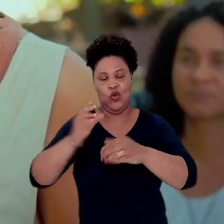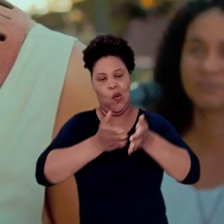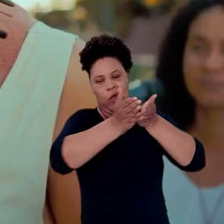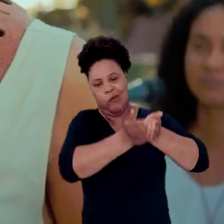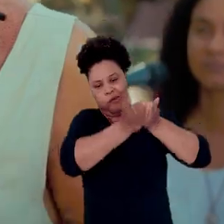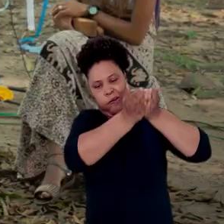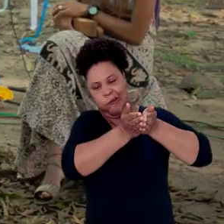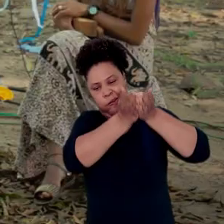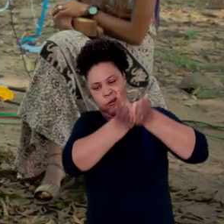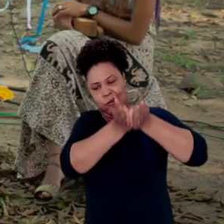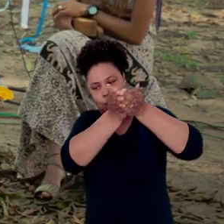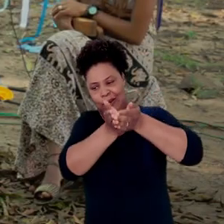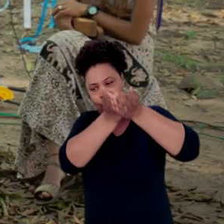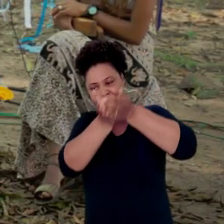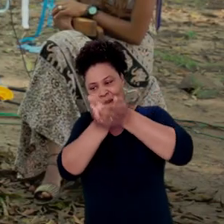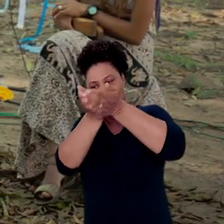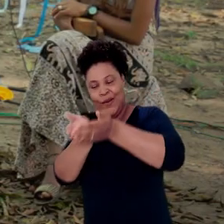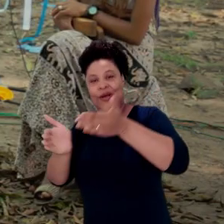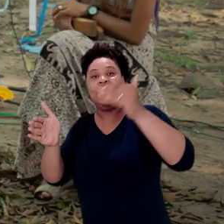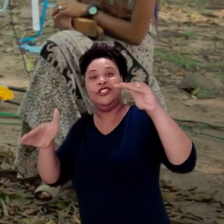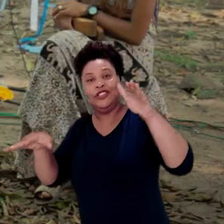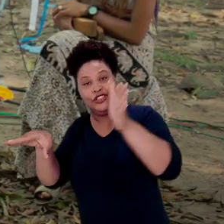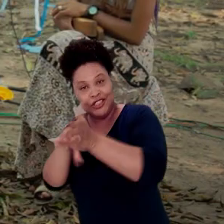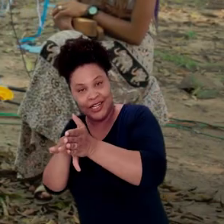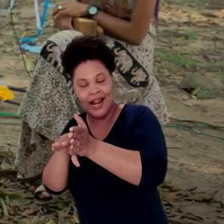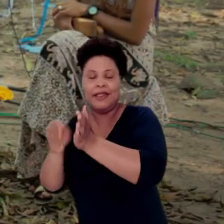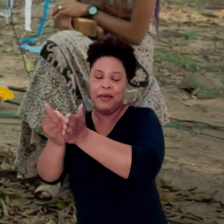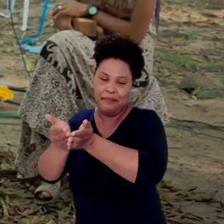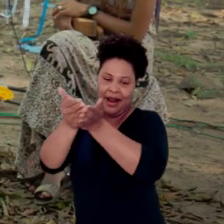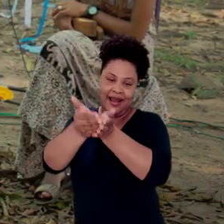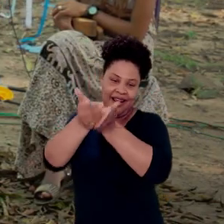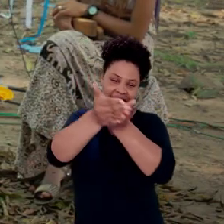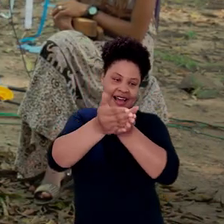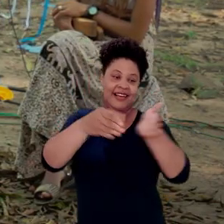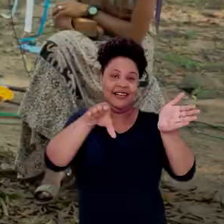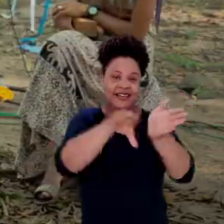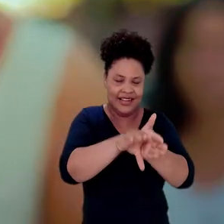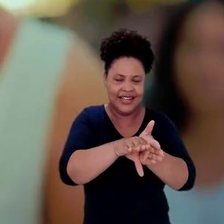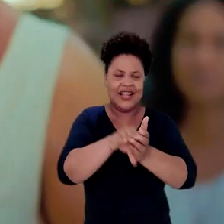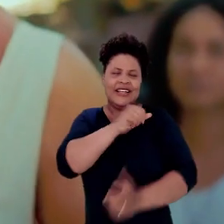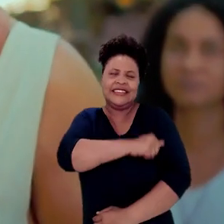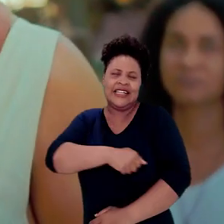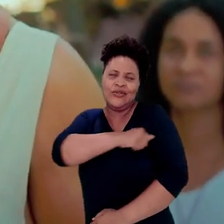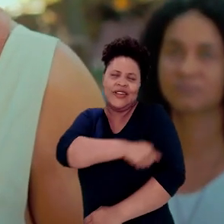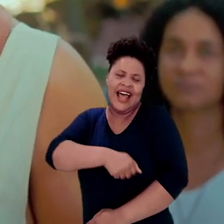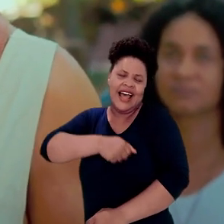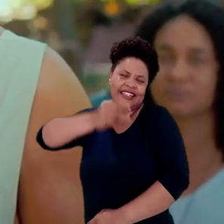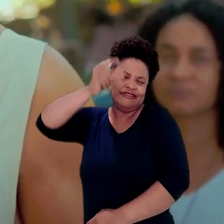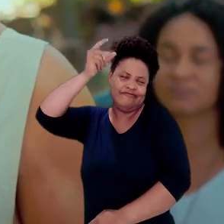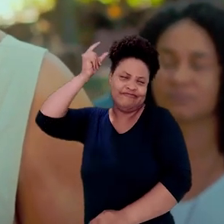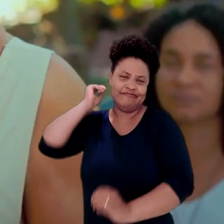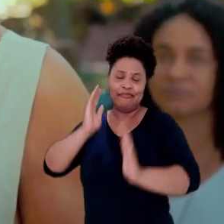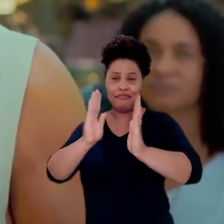nos lembra, nos dá essa saudade desse período, da fartura que era produzida